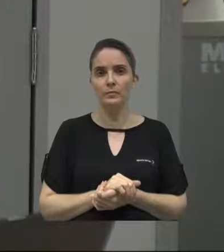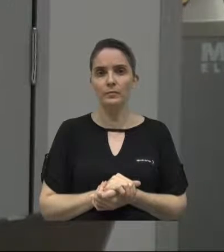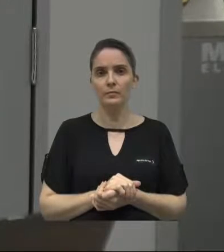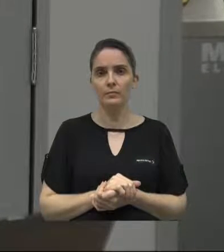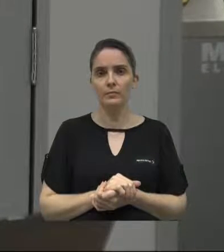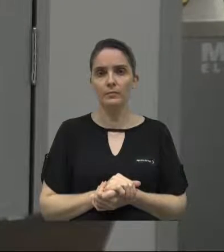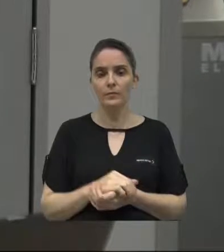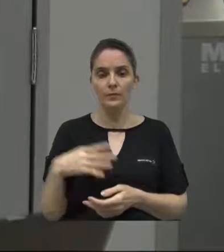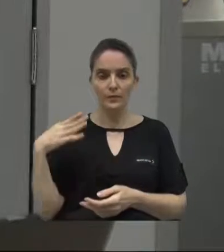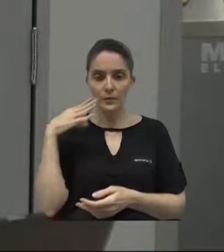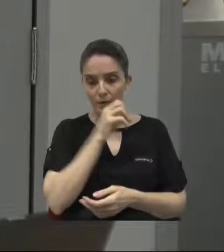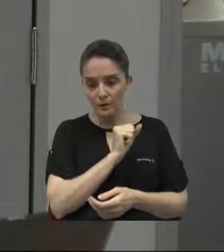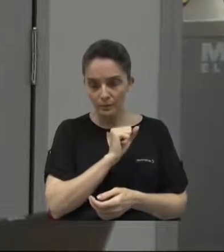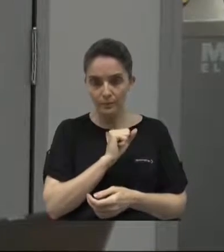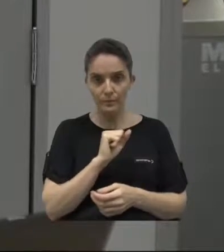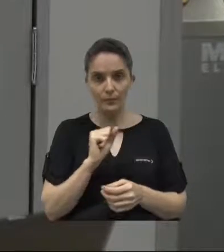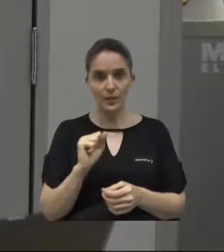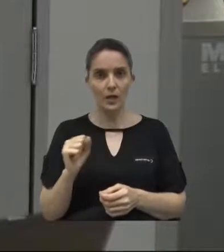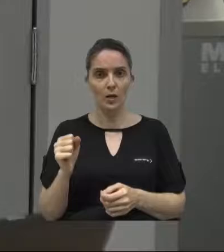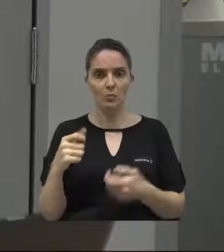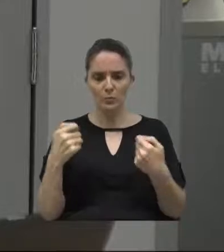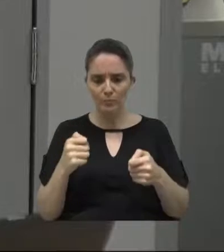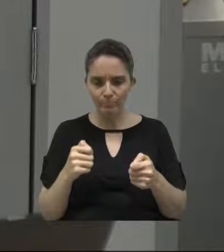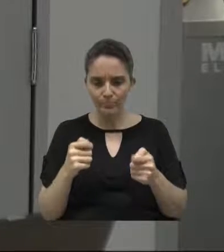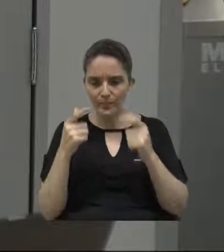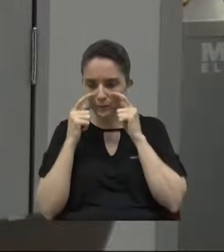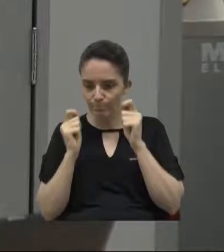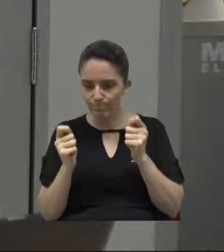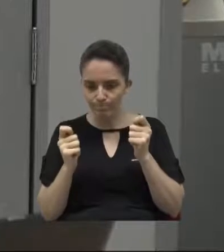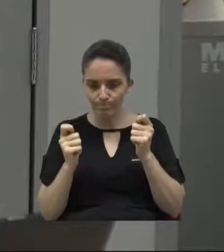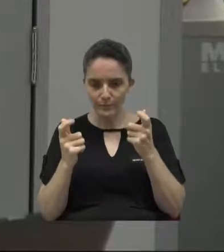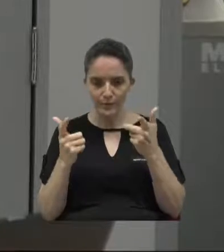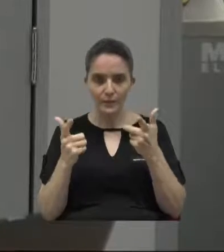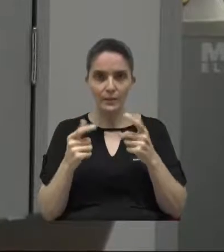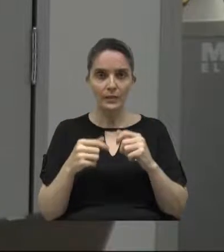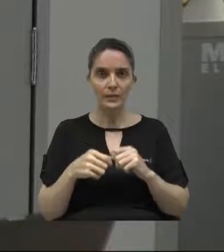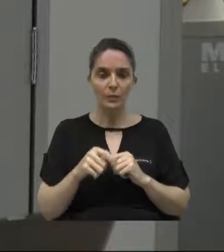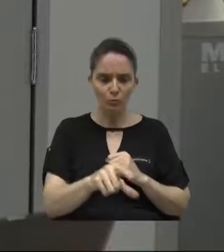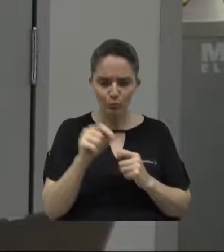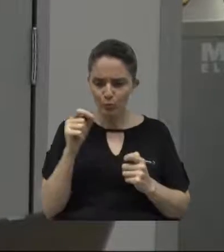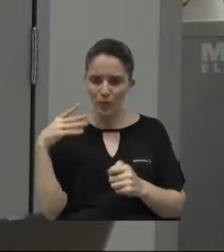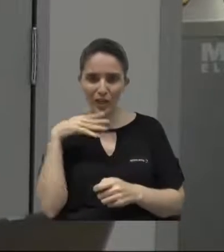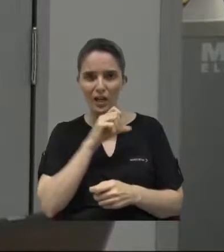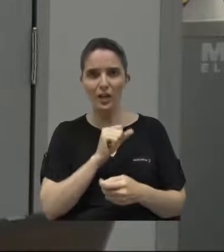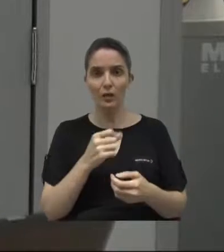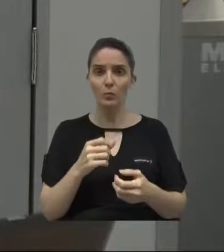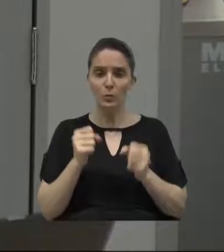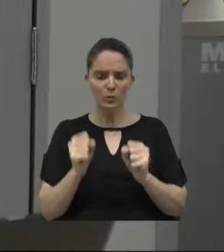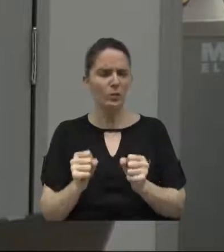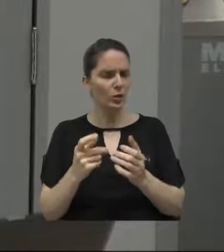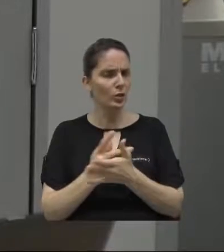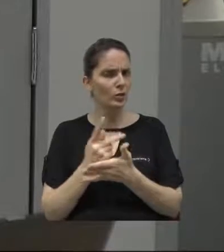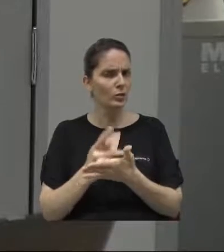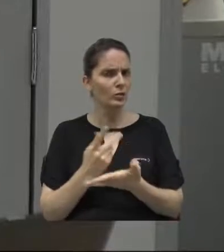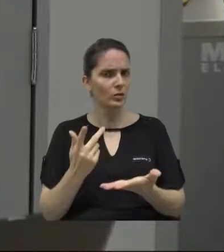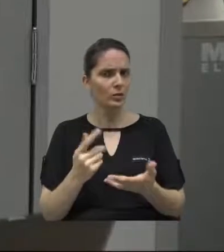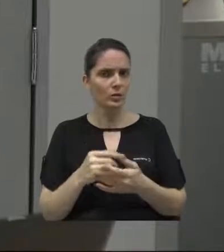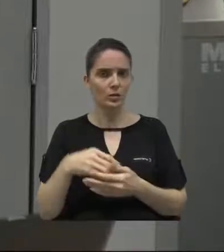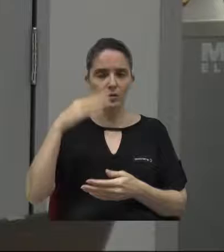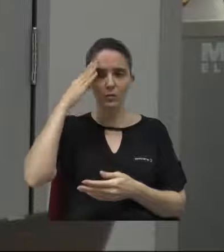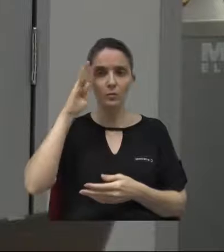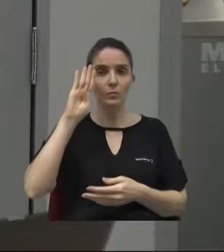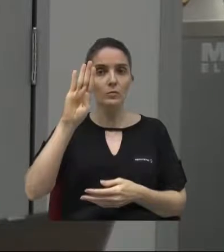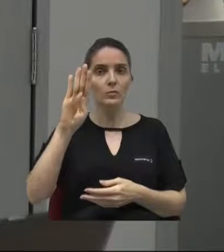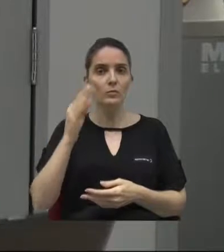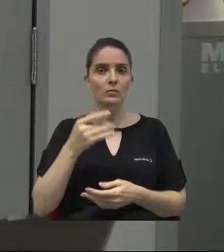decisões rápidas. E muitas vezes a decisão, ela não é acertada. Nós sabemos disso, por inúmeros fatores. O principal por você